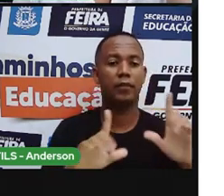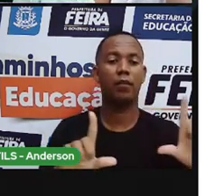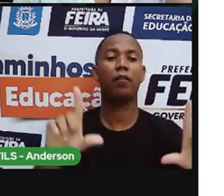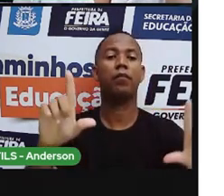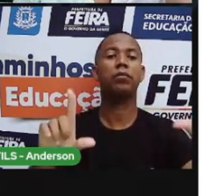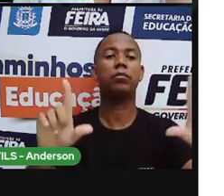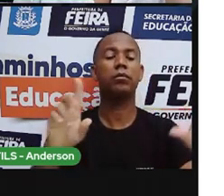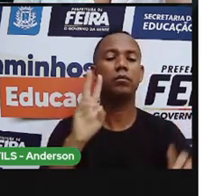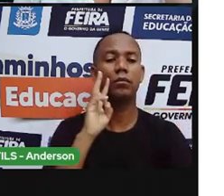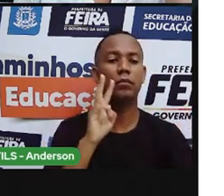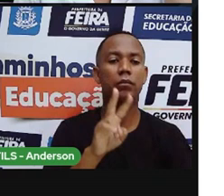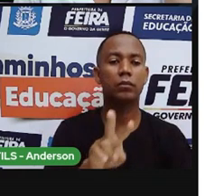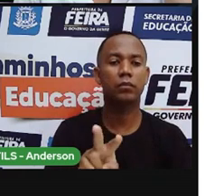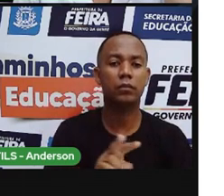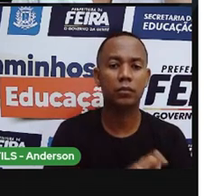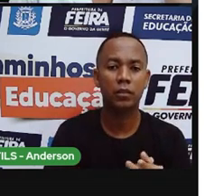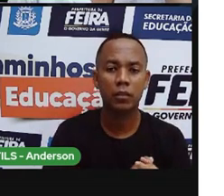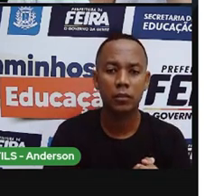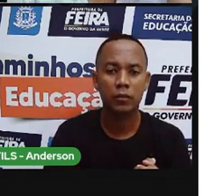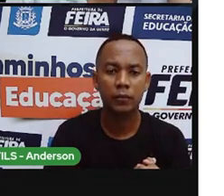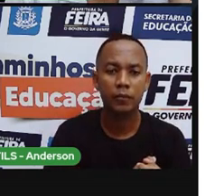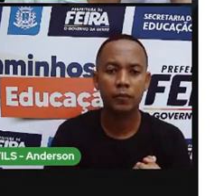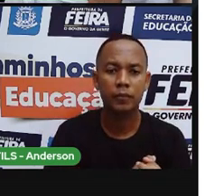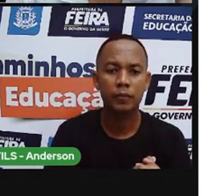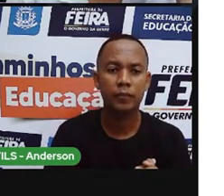tá? Professor Letrato e para Anderson,